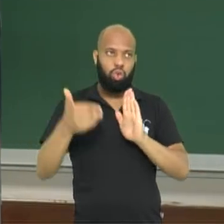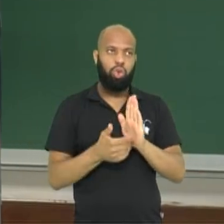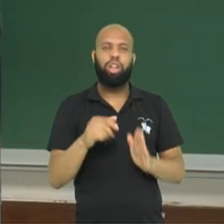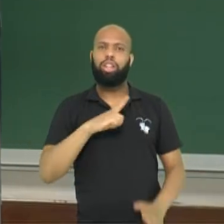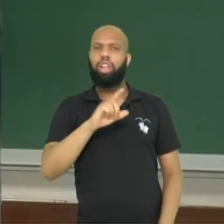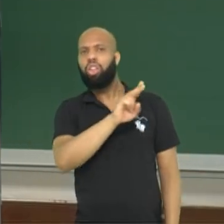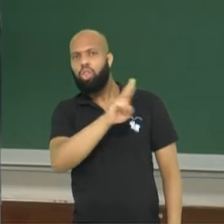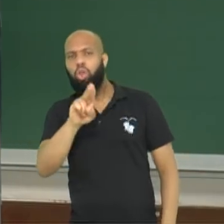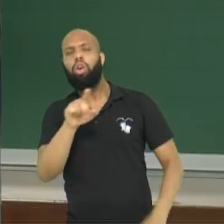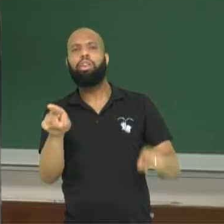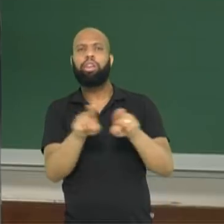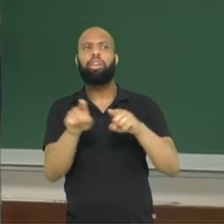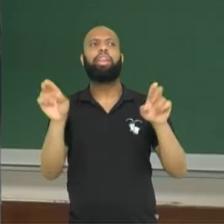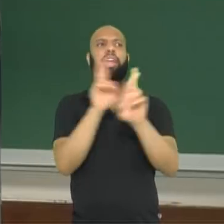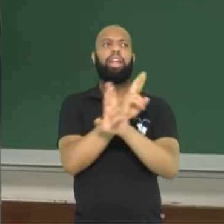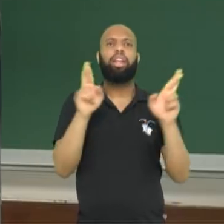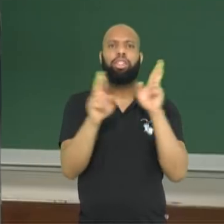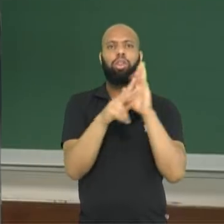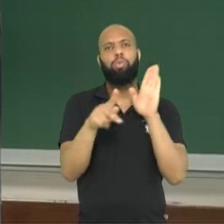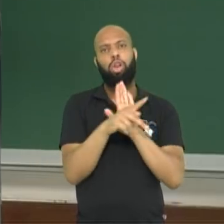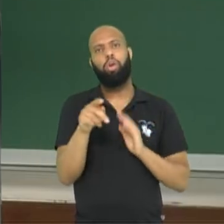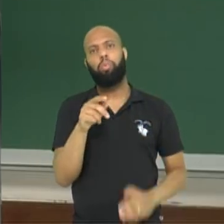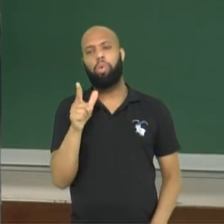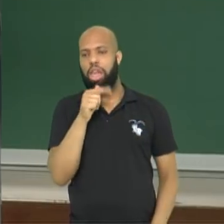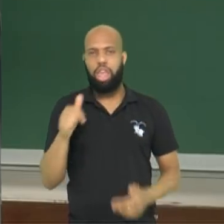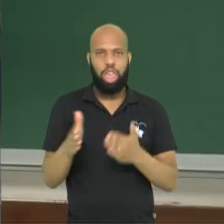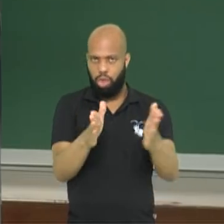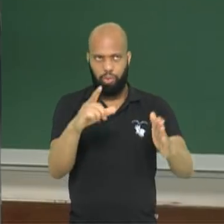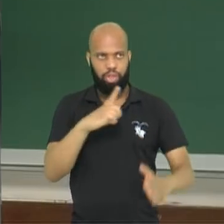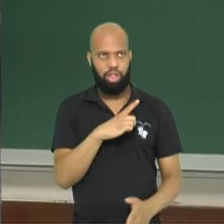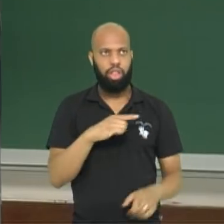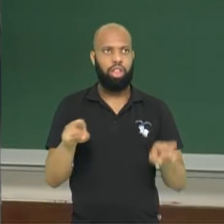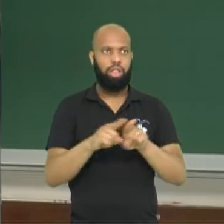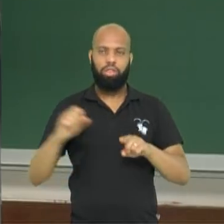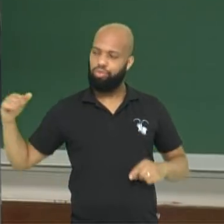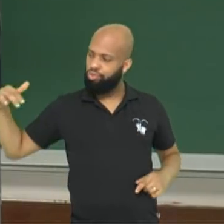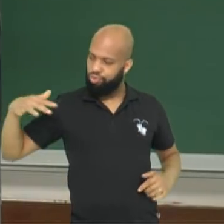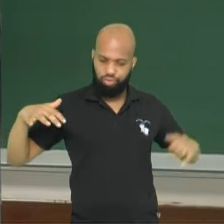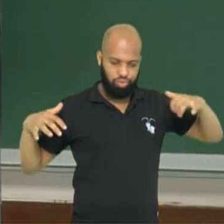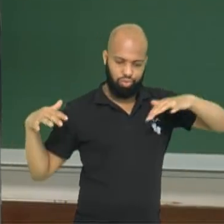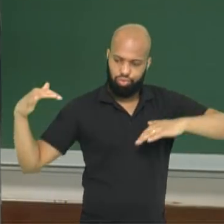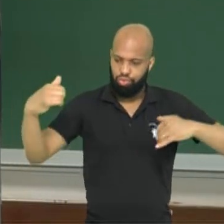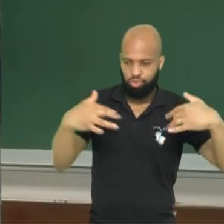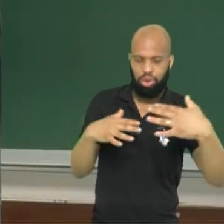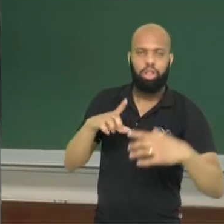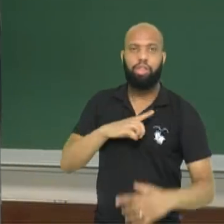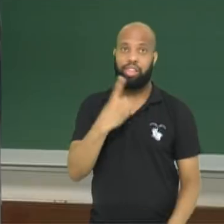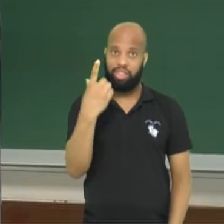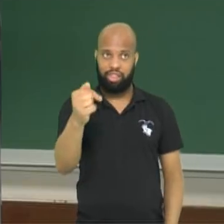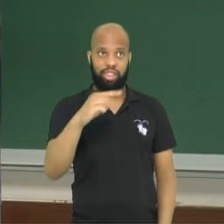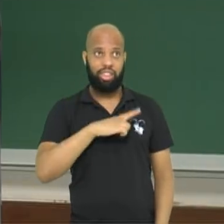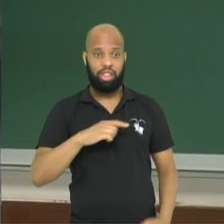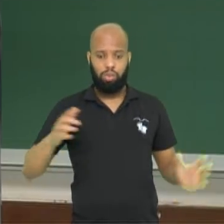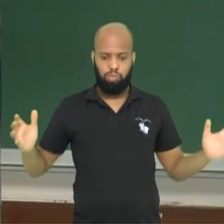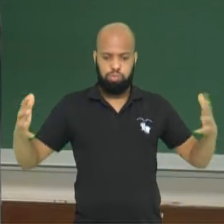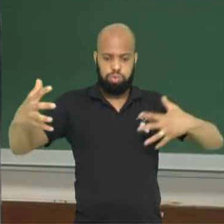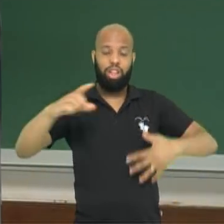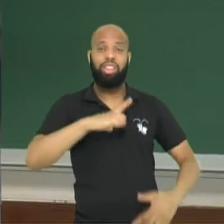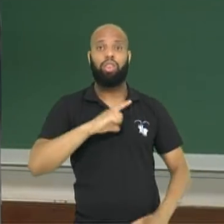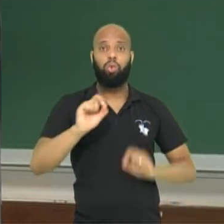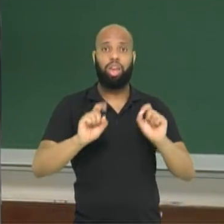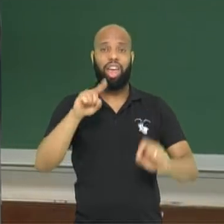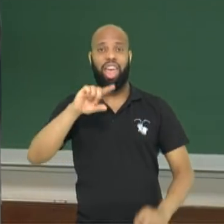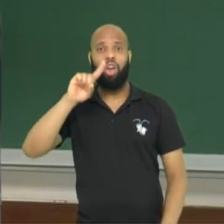nomes relacionados aos rios que nascem por ali, né, e vem colocando água. Aqui nós temos, né, 800 metros cúbicos de